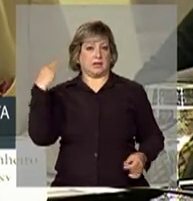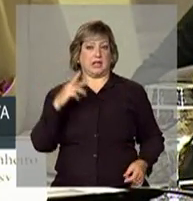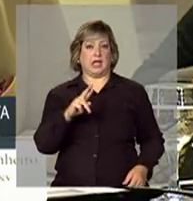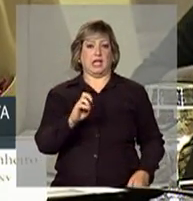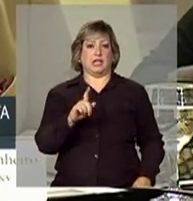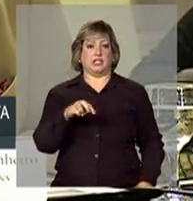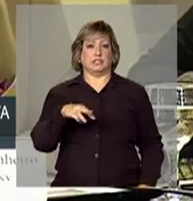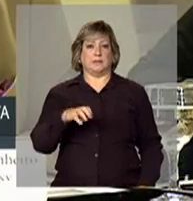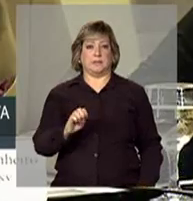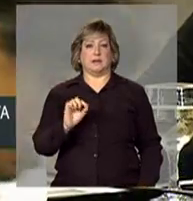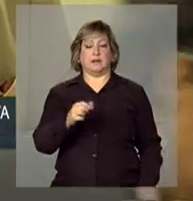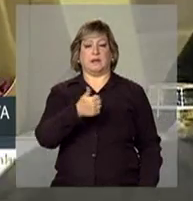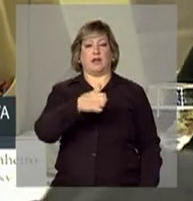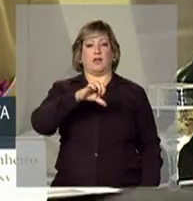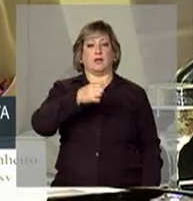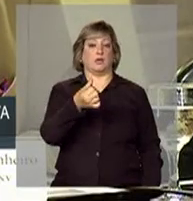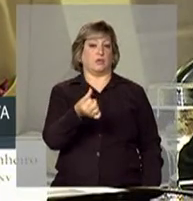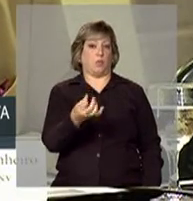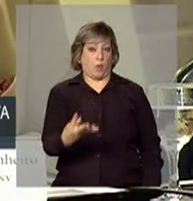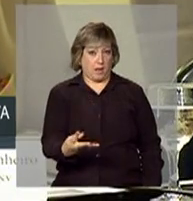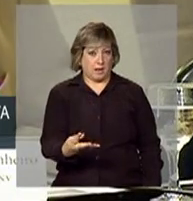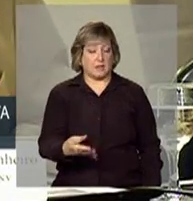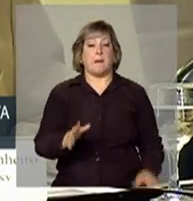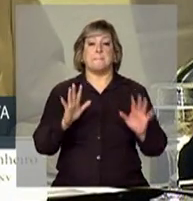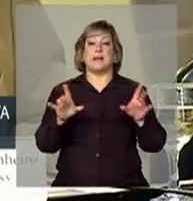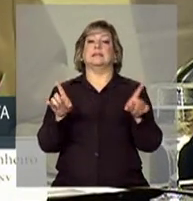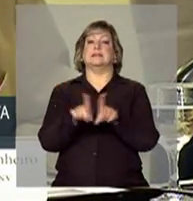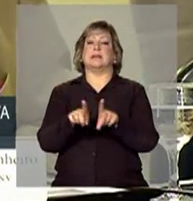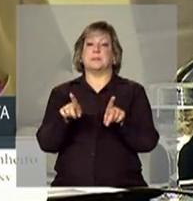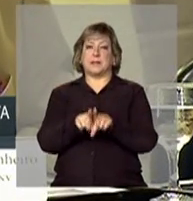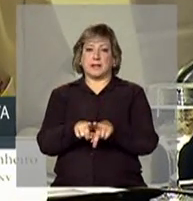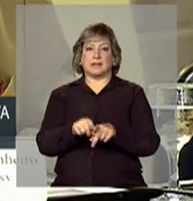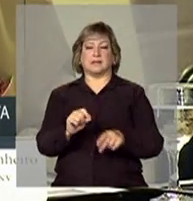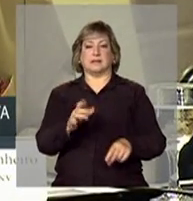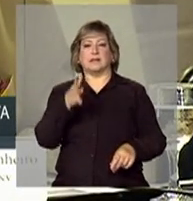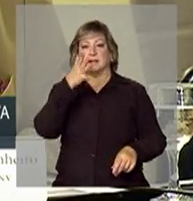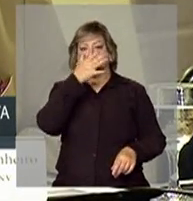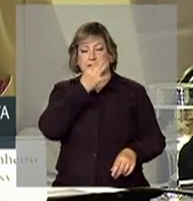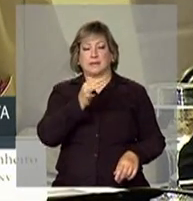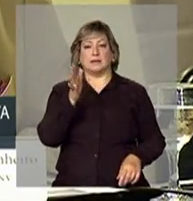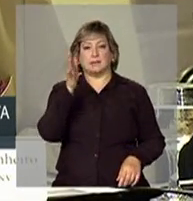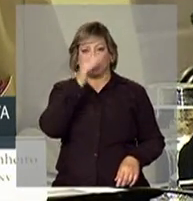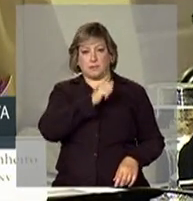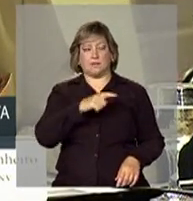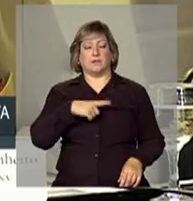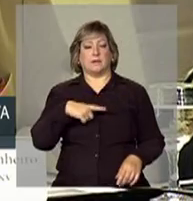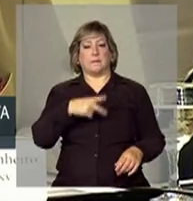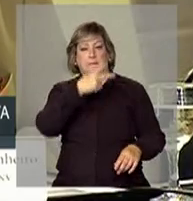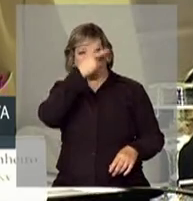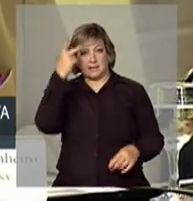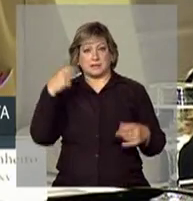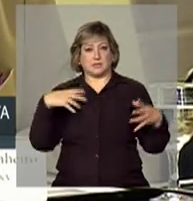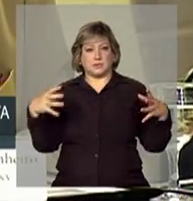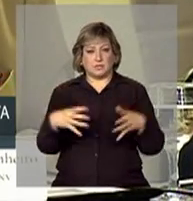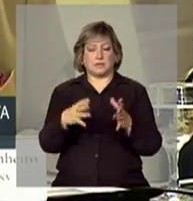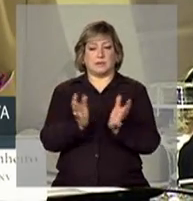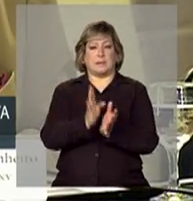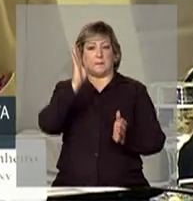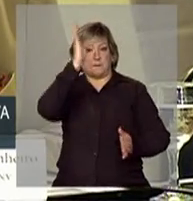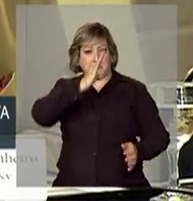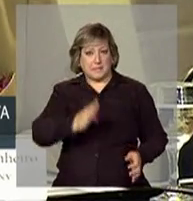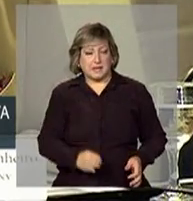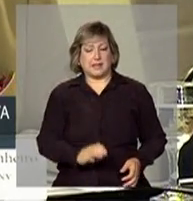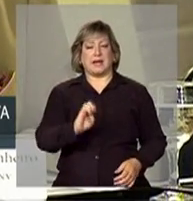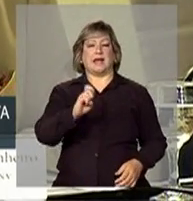de 1964, mas também resgata outras graves violações contra brasileiros exilados,